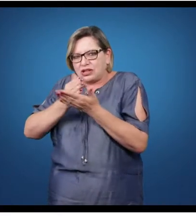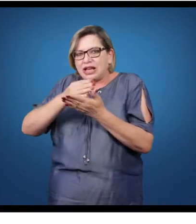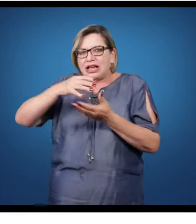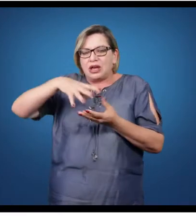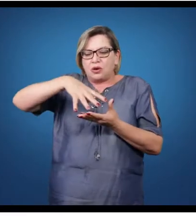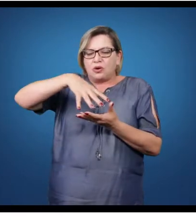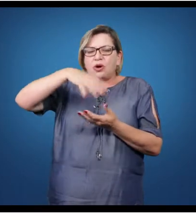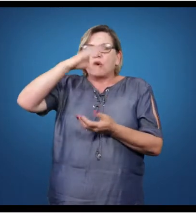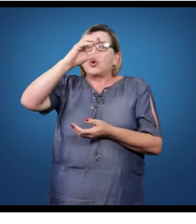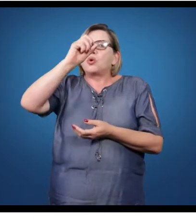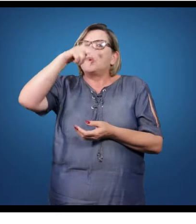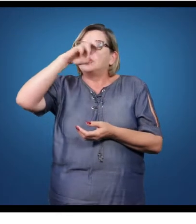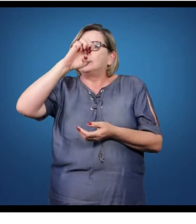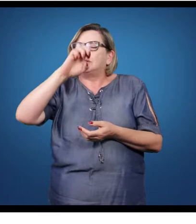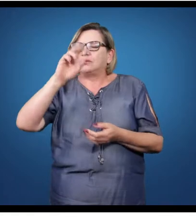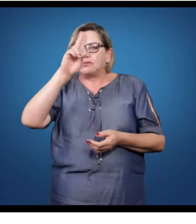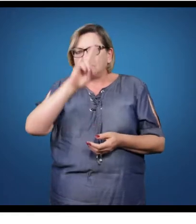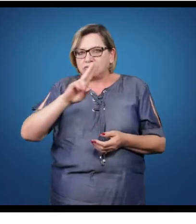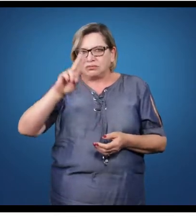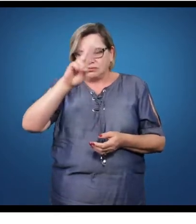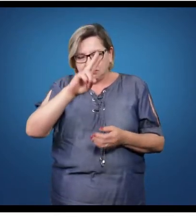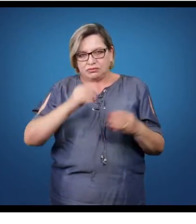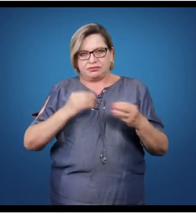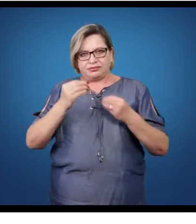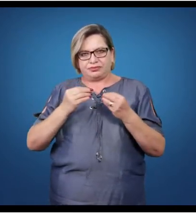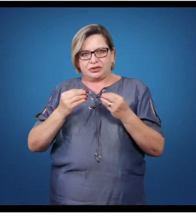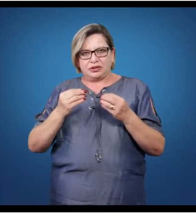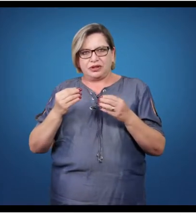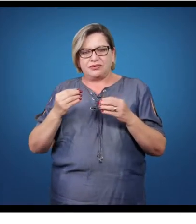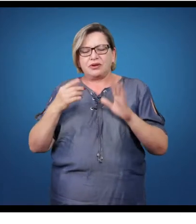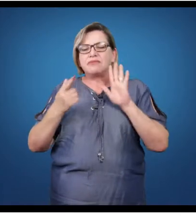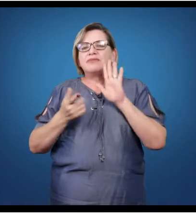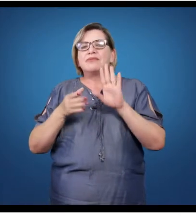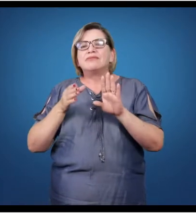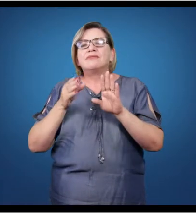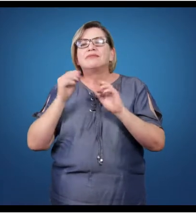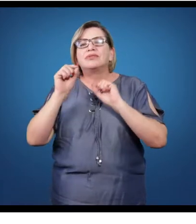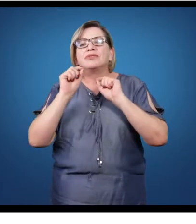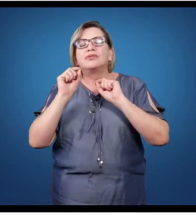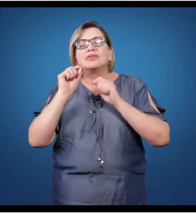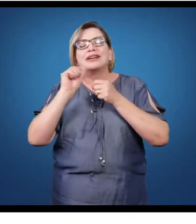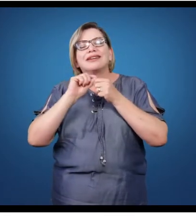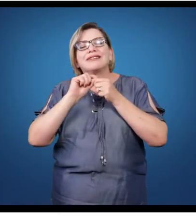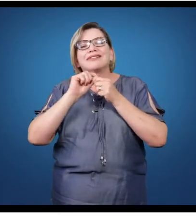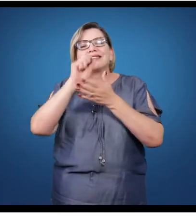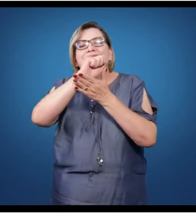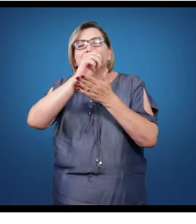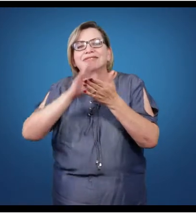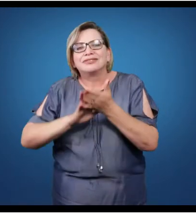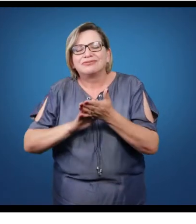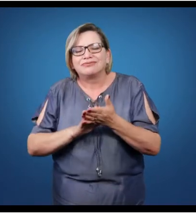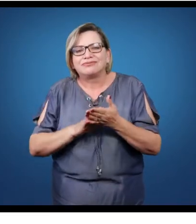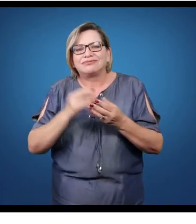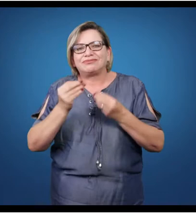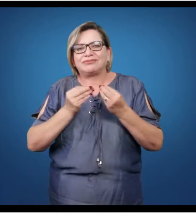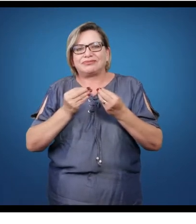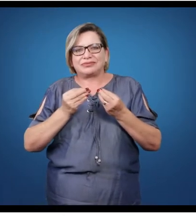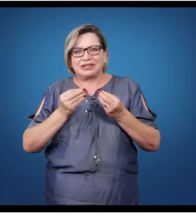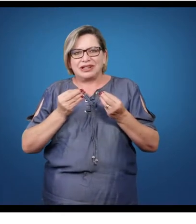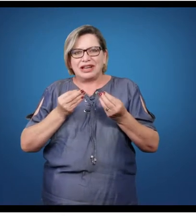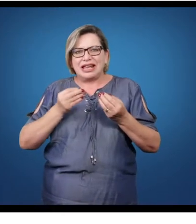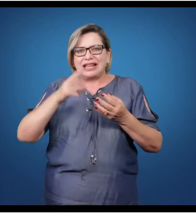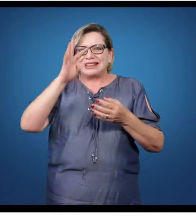aqui que eu vou propor uma atividade pode propor como atividade para trabalhar com o aluno